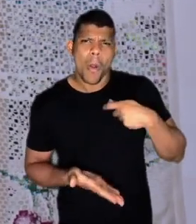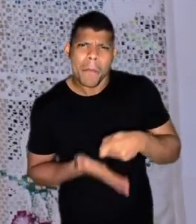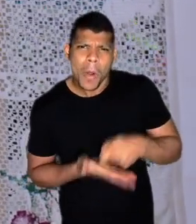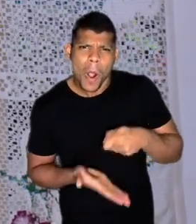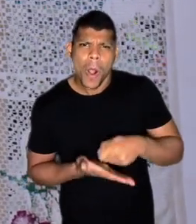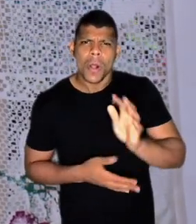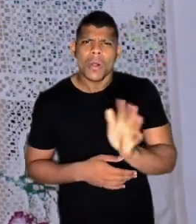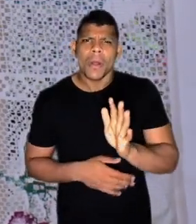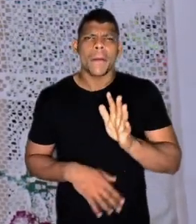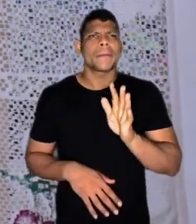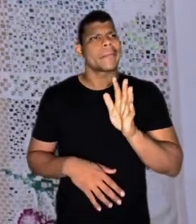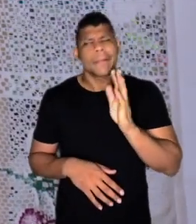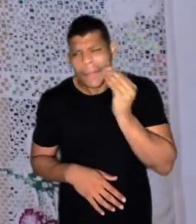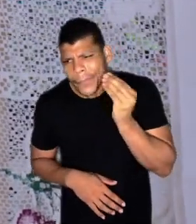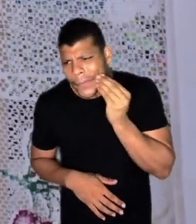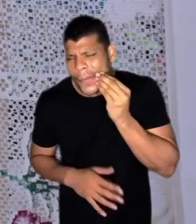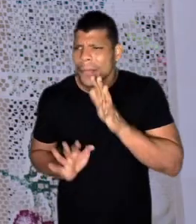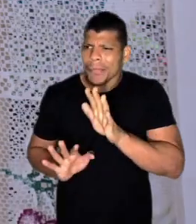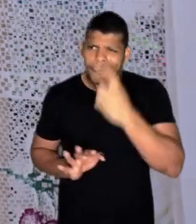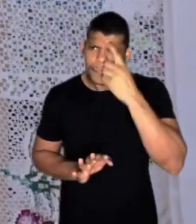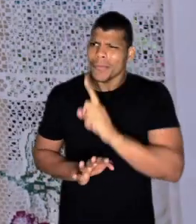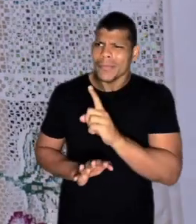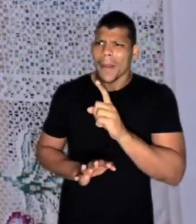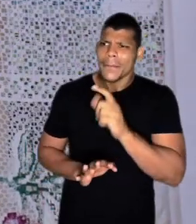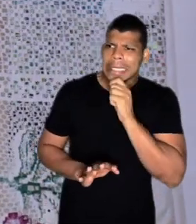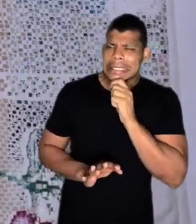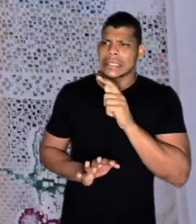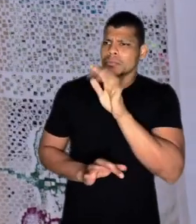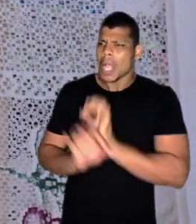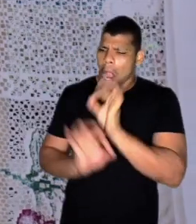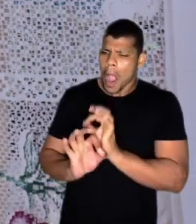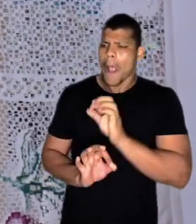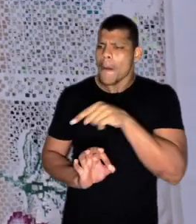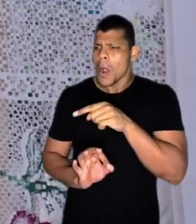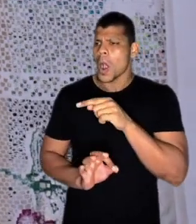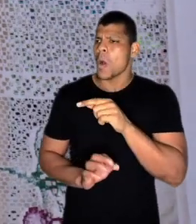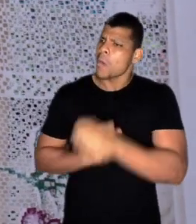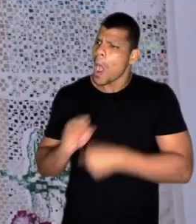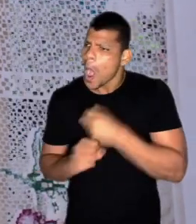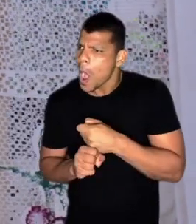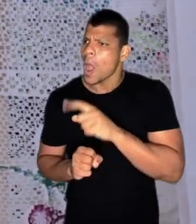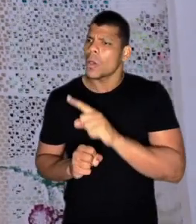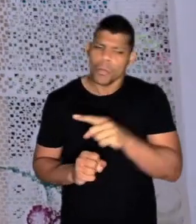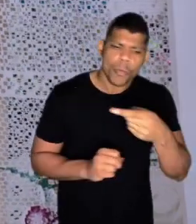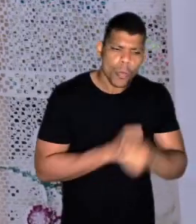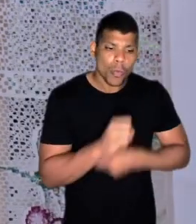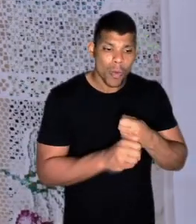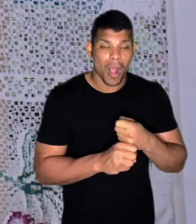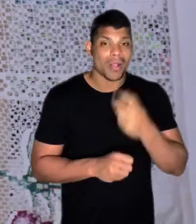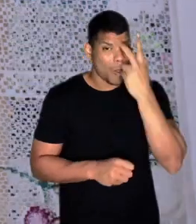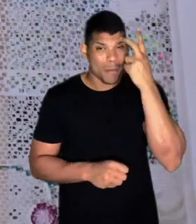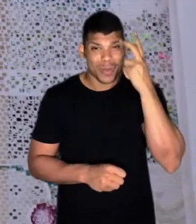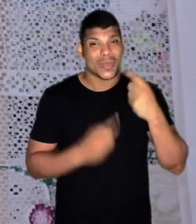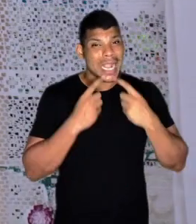primeiro lugar não não tirou um ano No outro ano continue isso aí olha gente olha a jovem que eu já houve muita